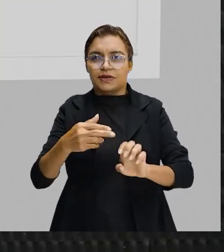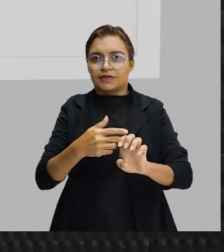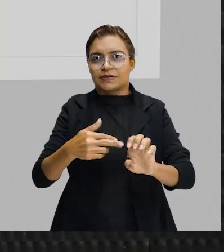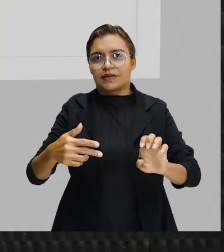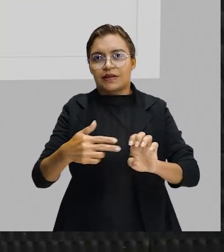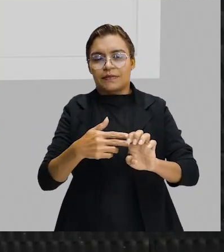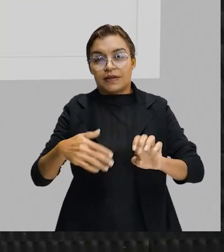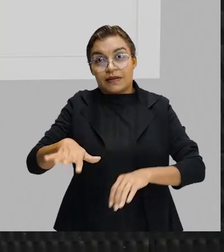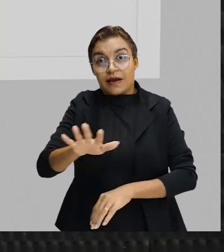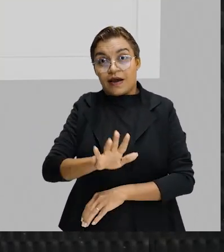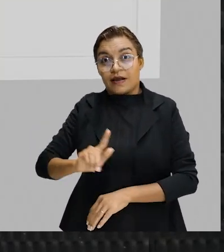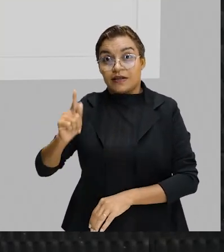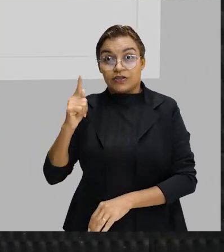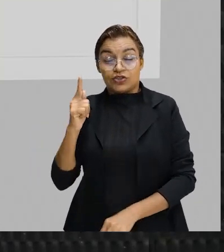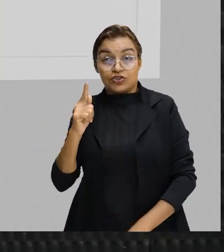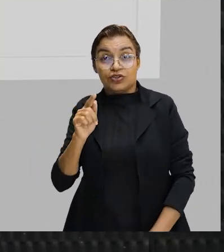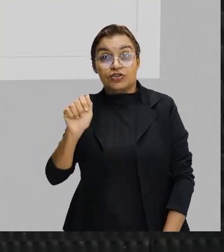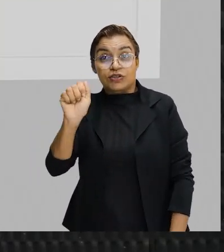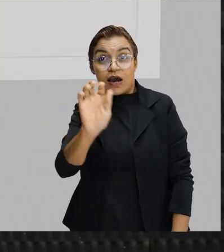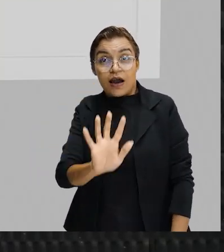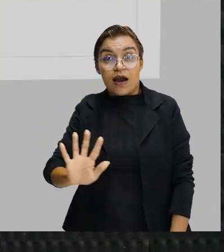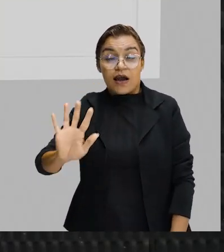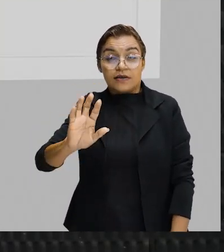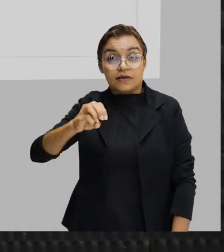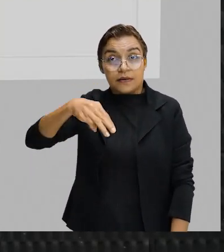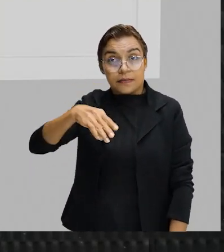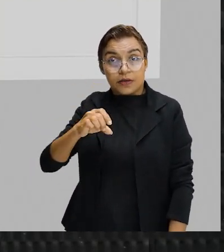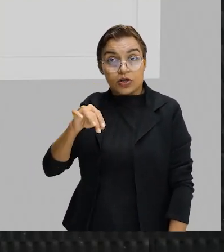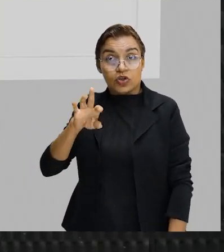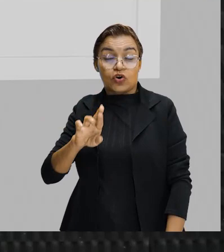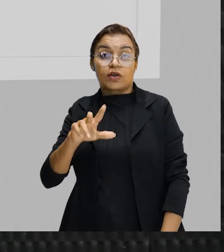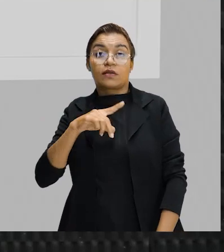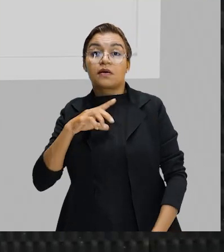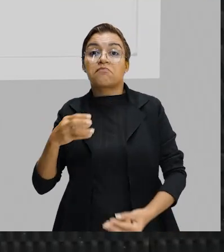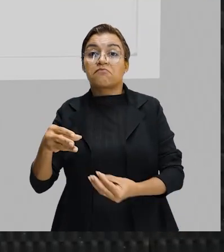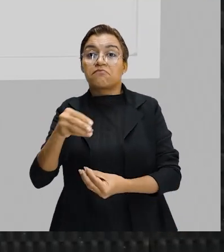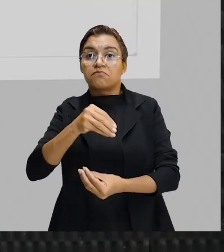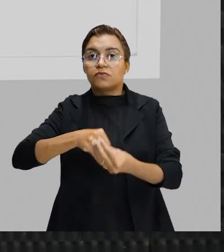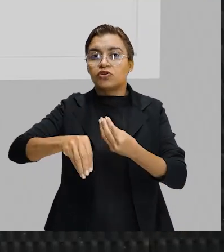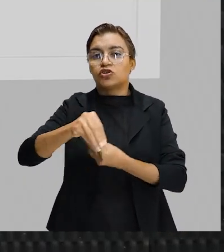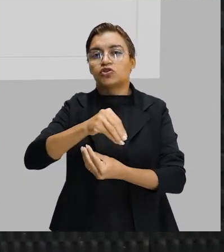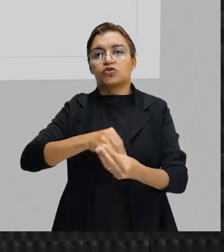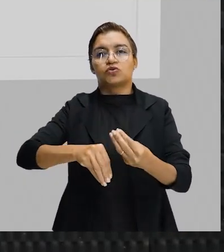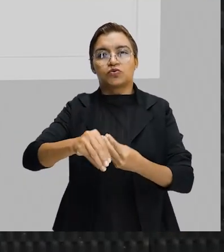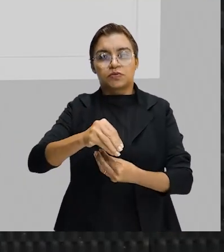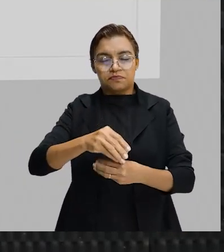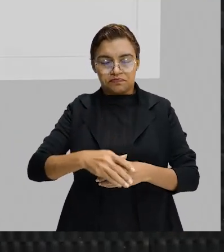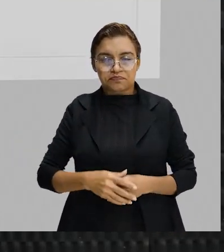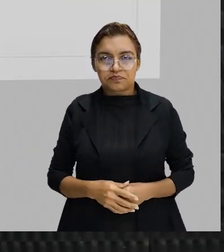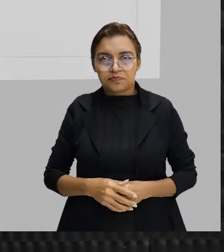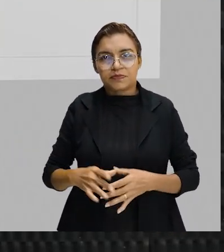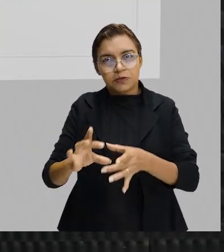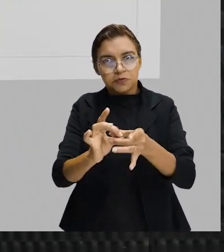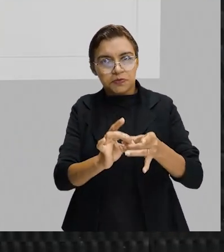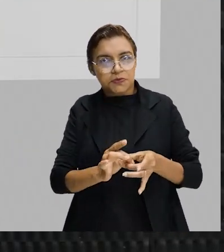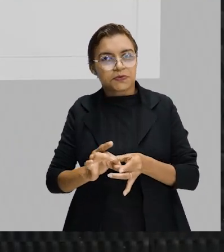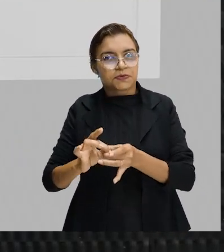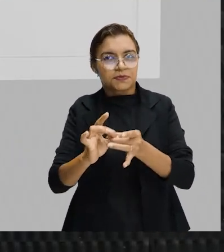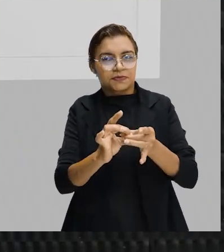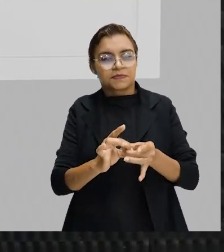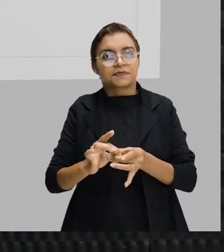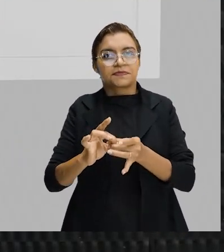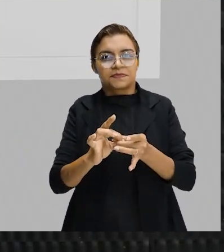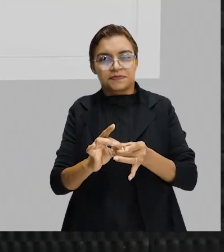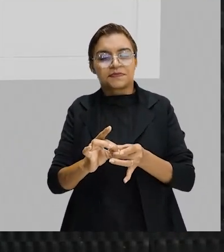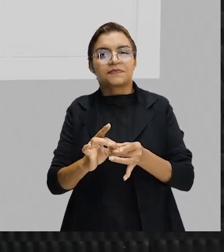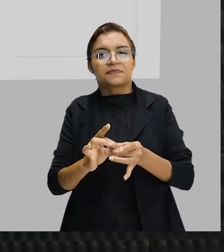estão geograficamente na Ásia Menor, e desta mistura, né, desta homogeneização, deste embate, dessa sintonia, essa harmonia, sintonia, harmonia